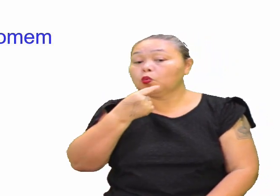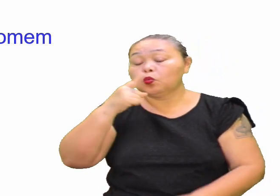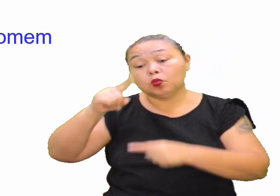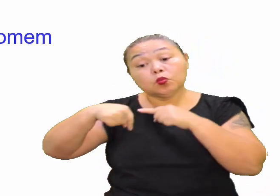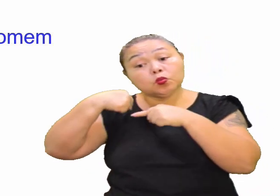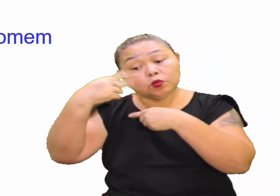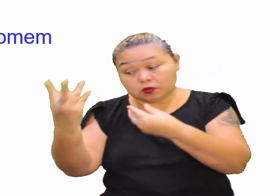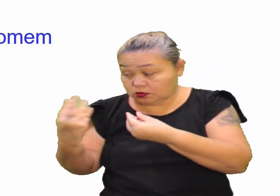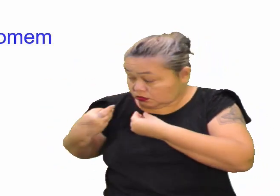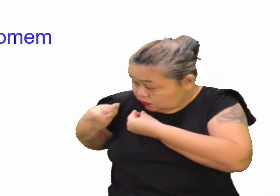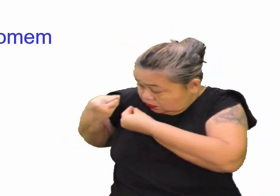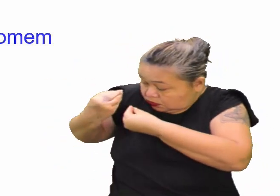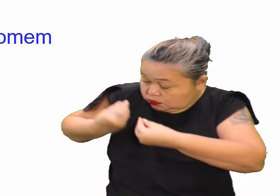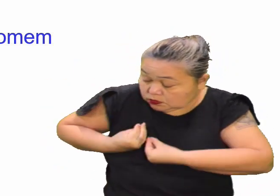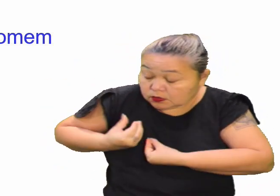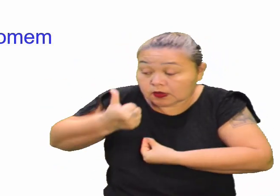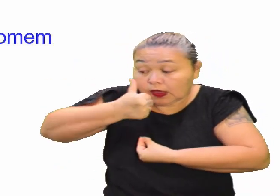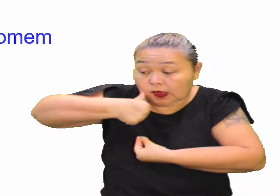Verdade.